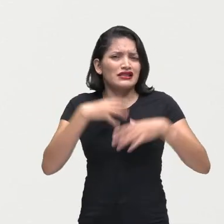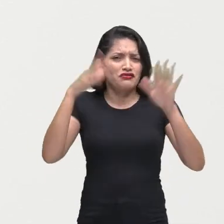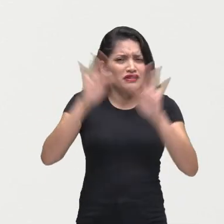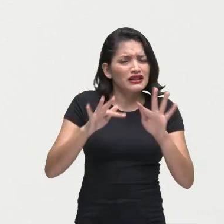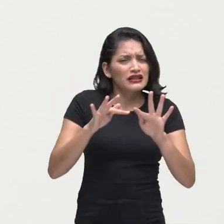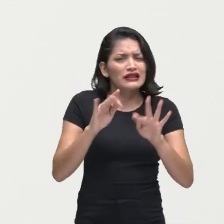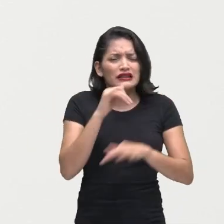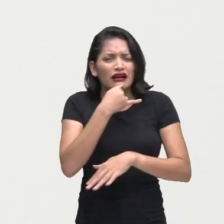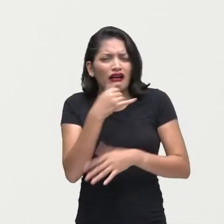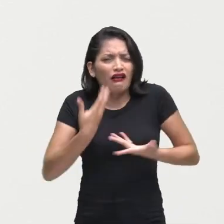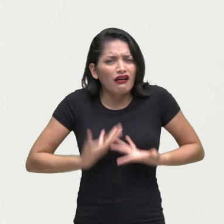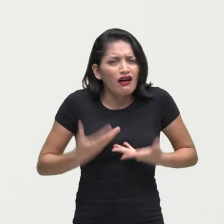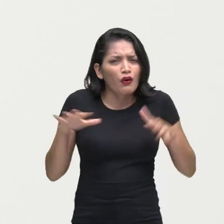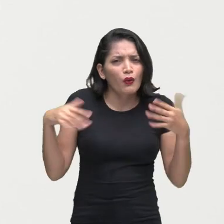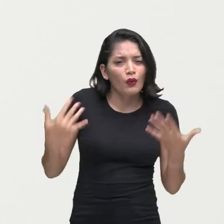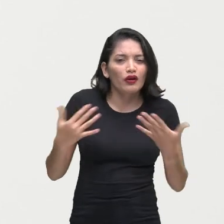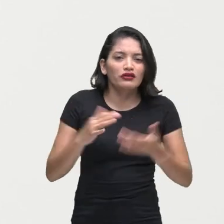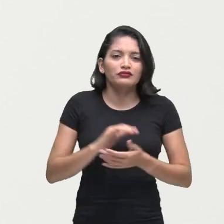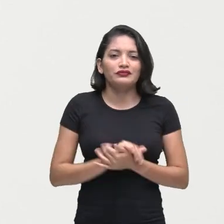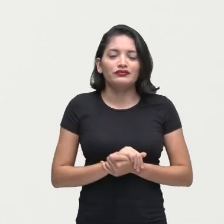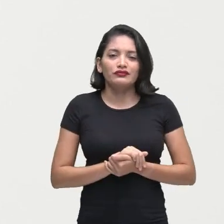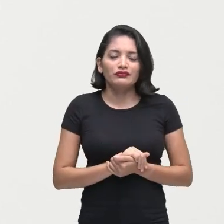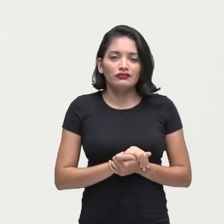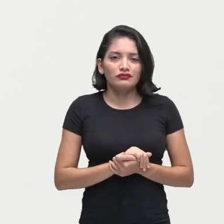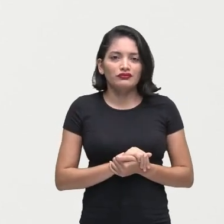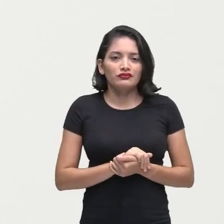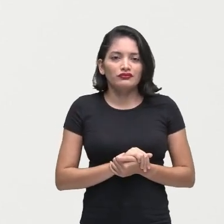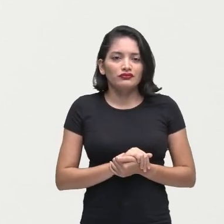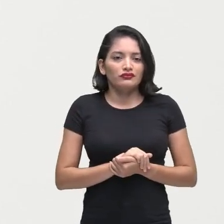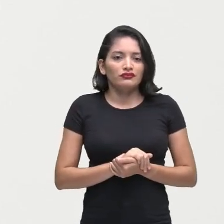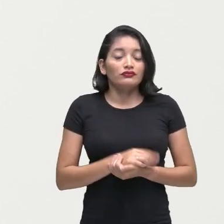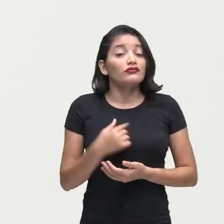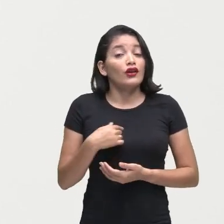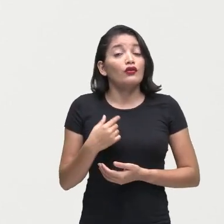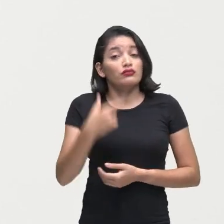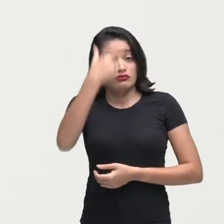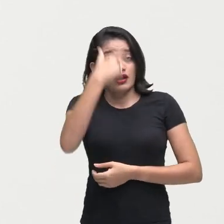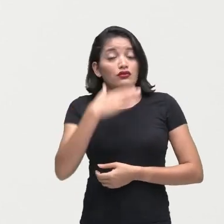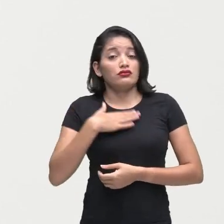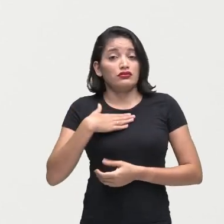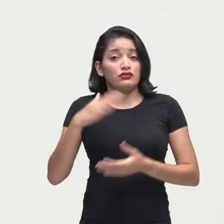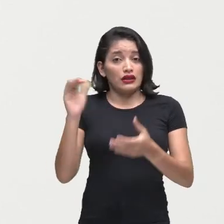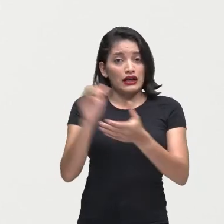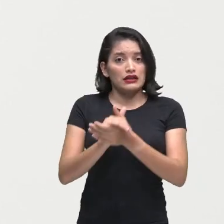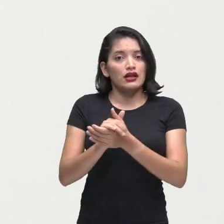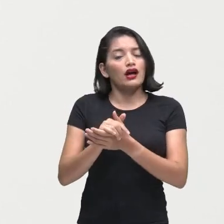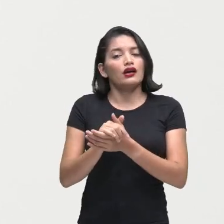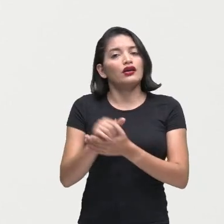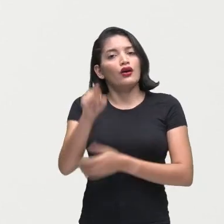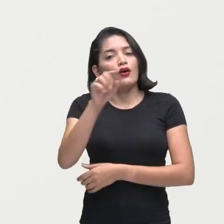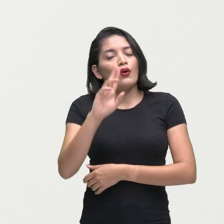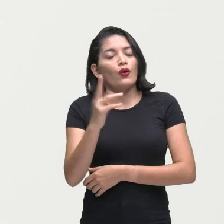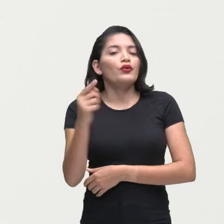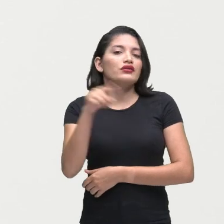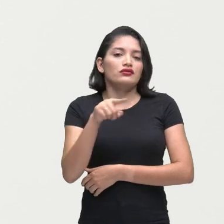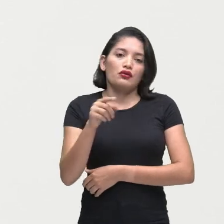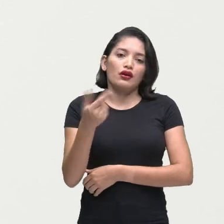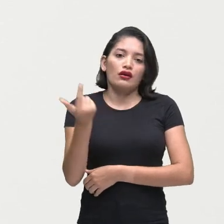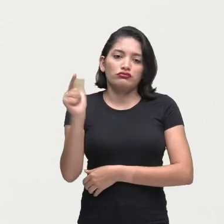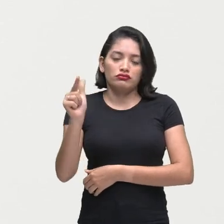eu estou cansado tarde I'm married aqui no caso eu sou casada você pode ver eu sou single